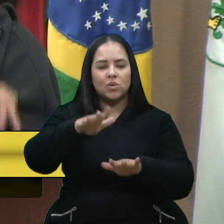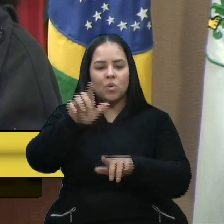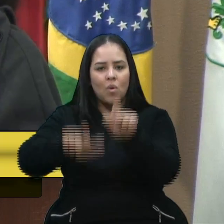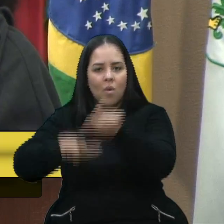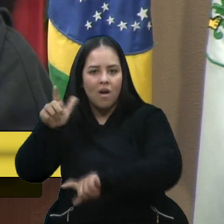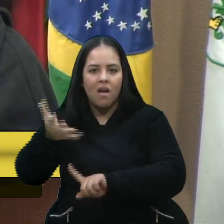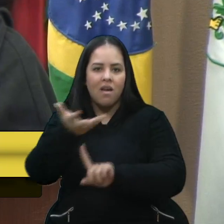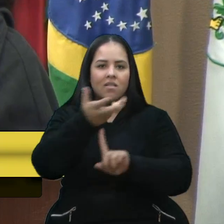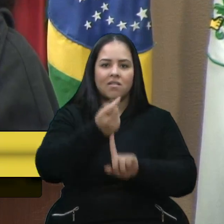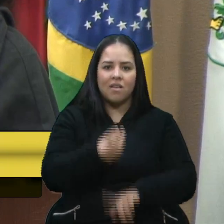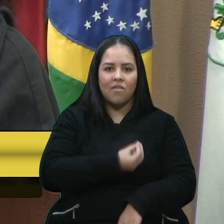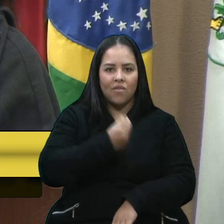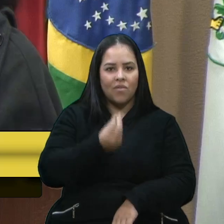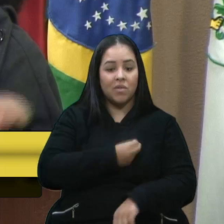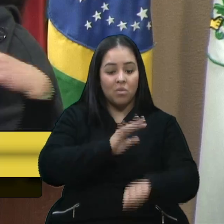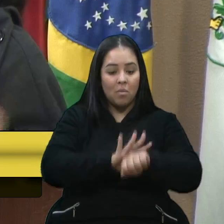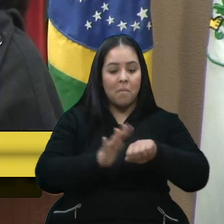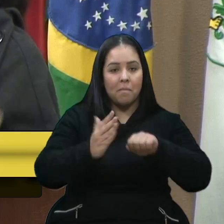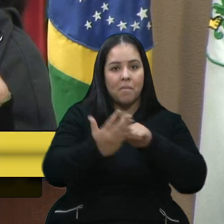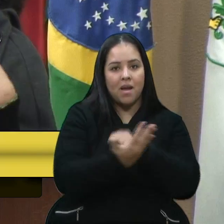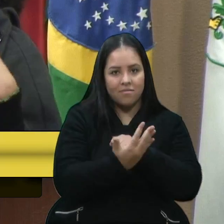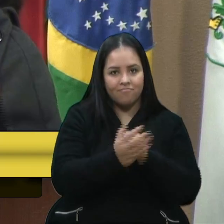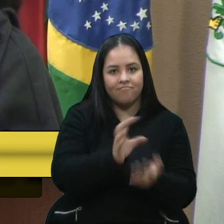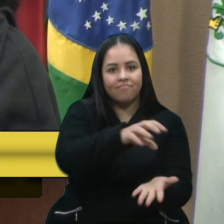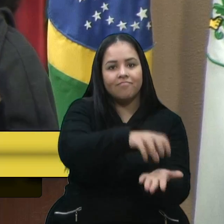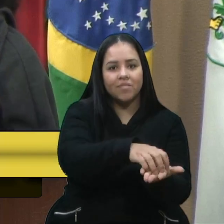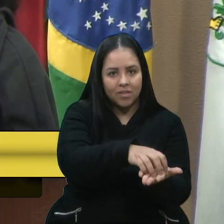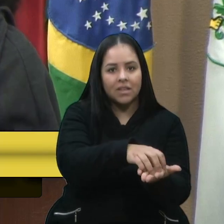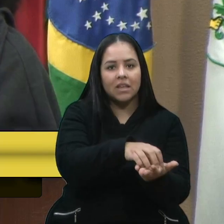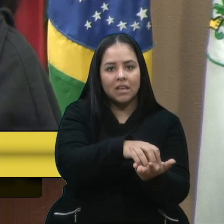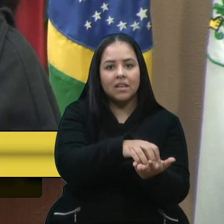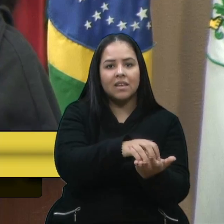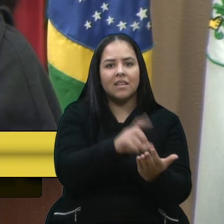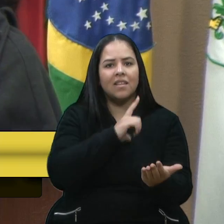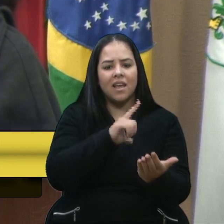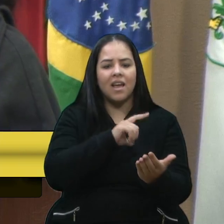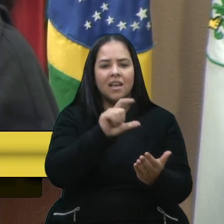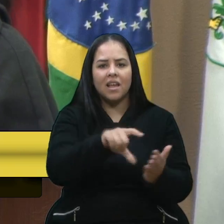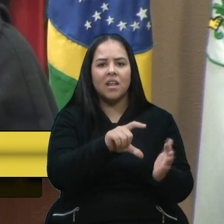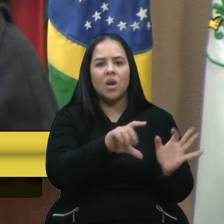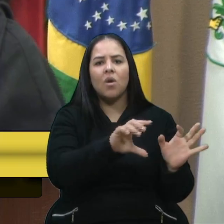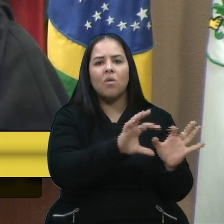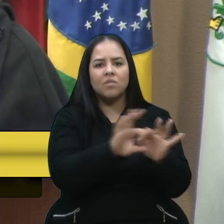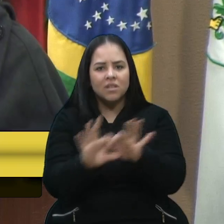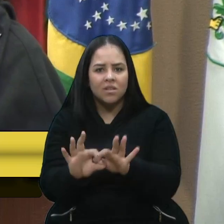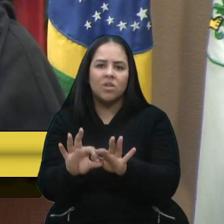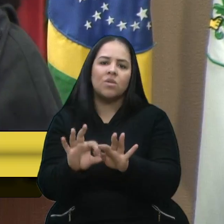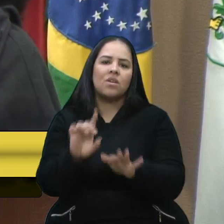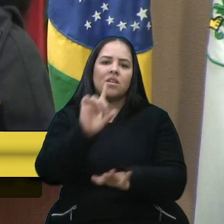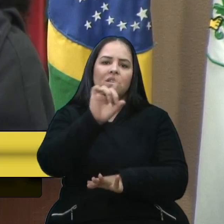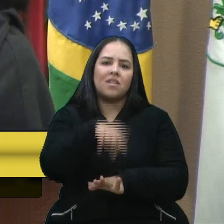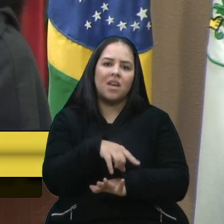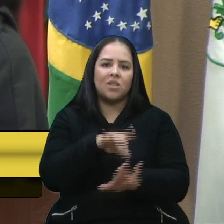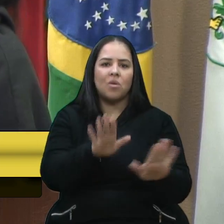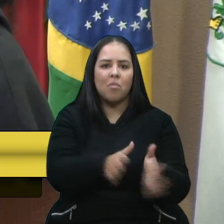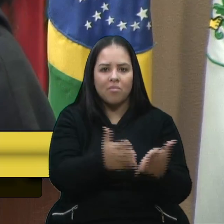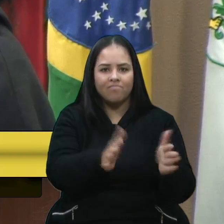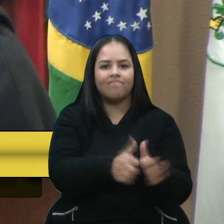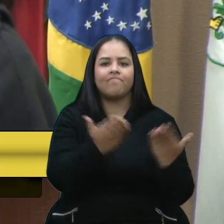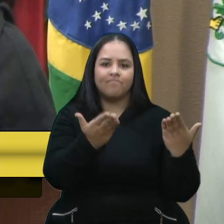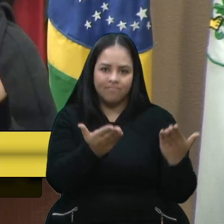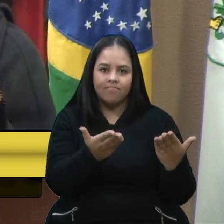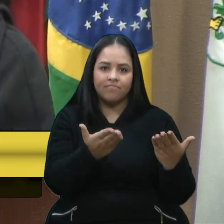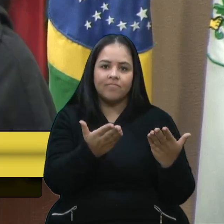vivem dentro dos nossos bairros, que vivem inseridos naquele contexto de vulnerabilidade social. E são esses